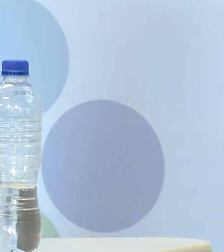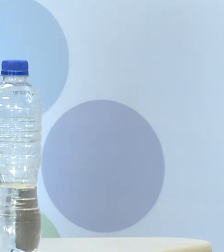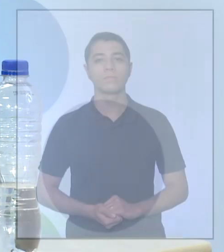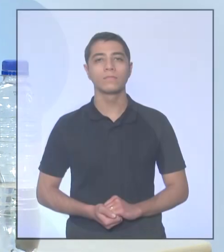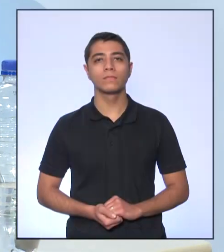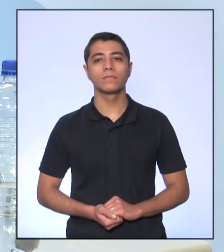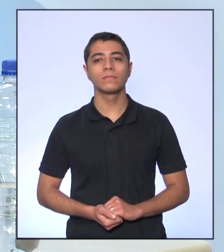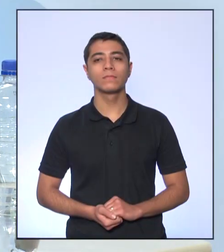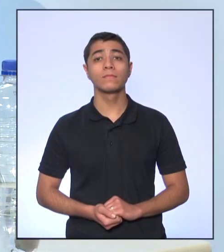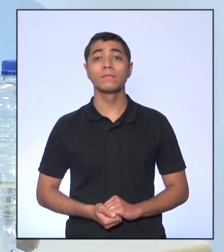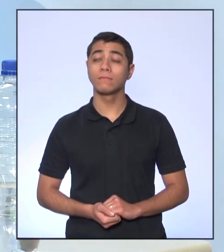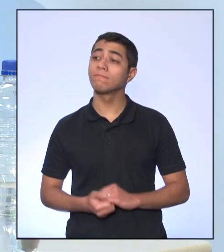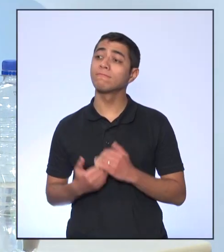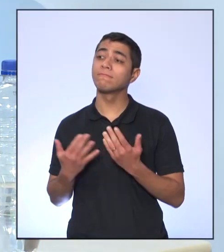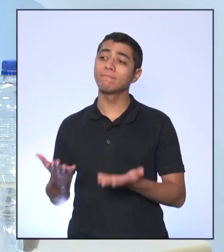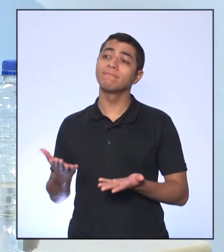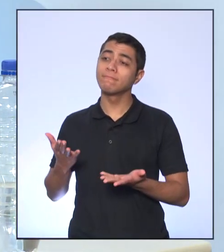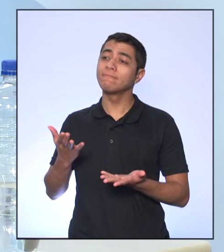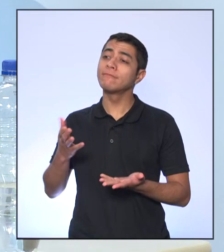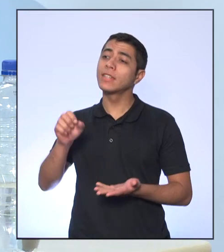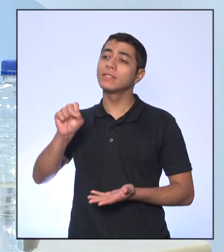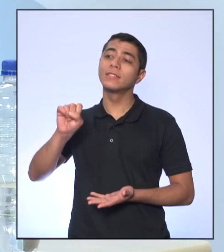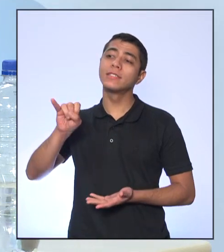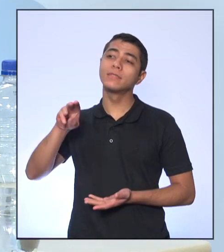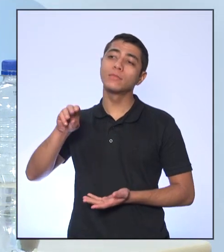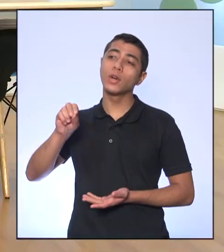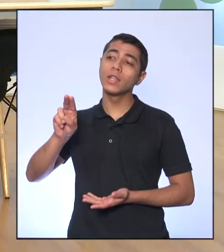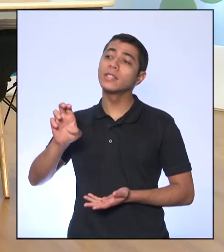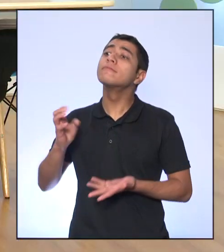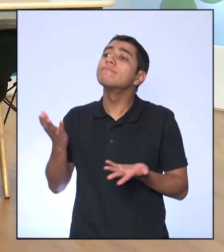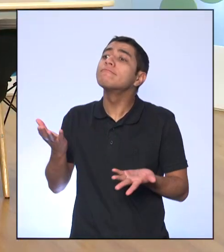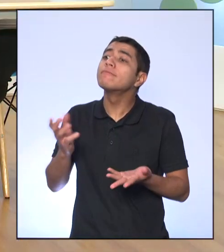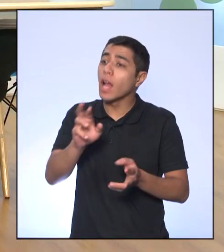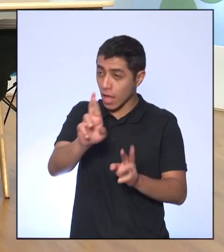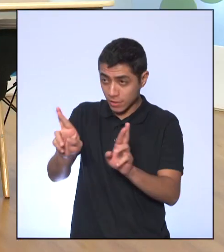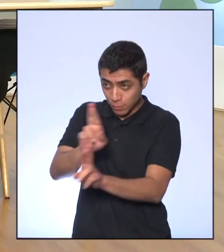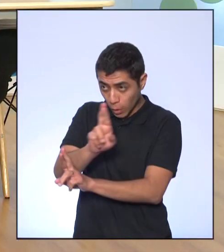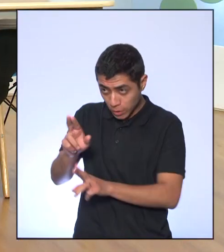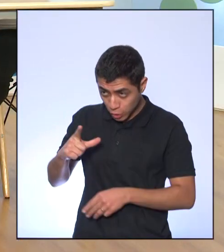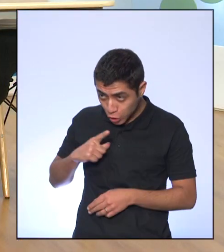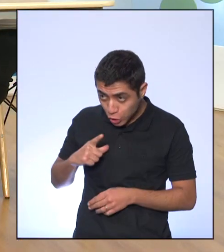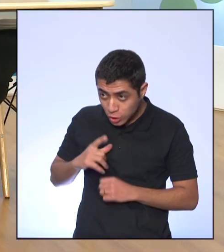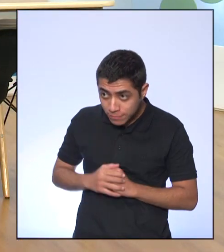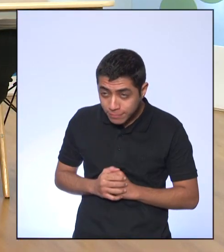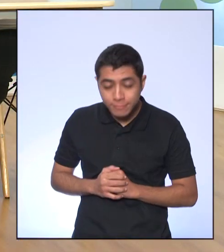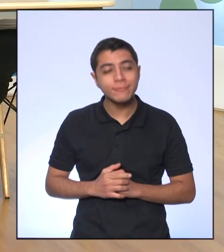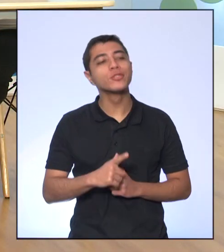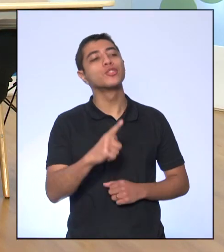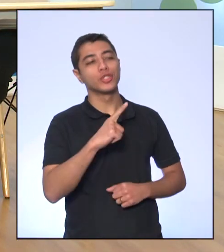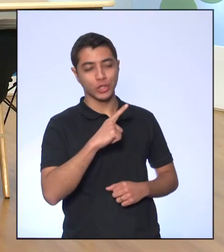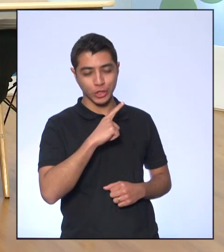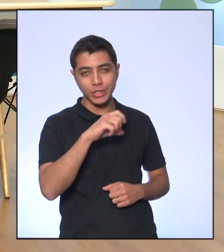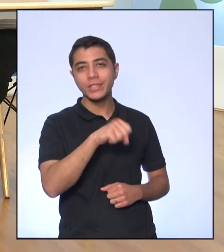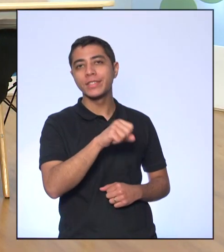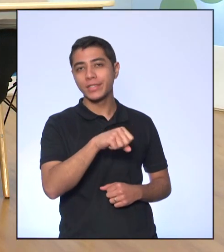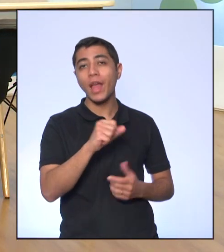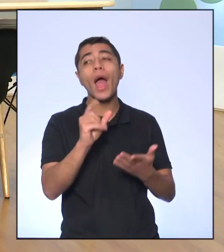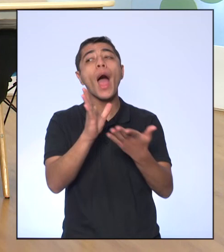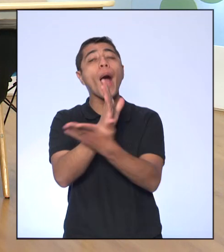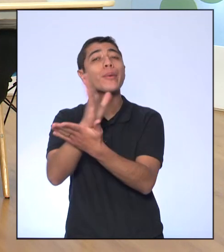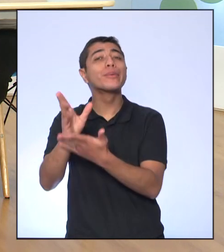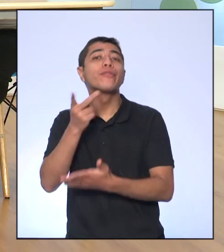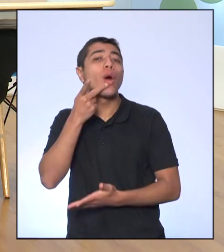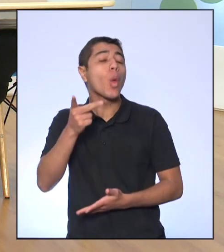E aí, Simone, a gente teve alguma interação, alguma resposta? Tivemos sim. Alguns responderam que derreter um sorvete é uma